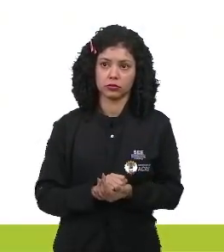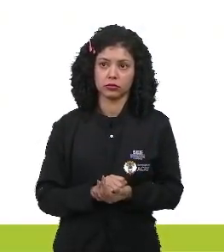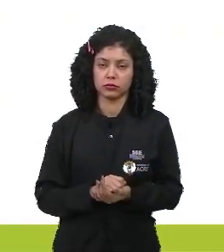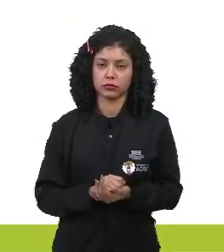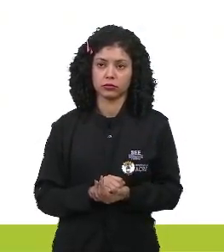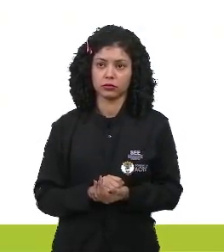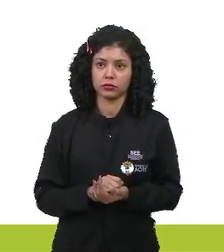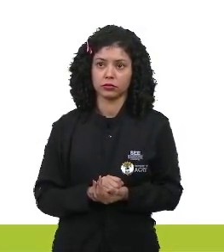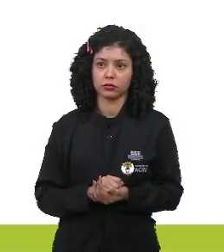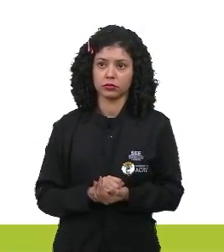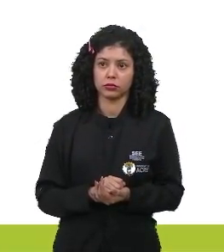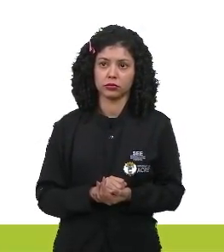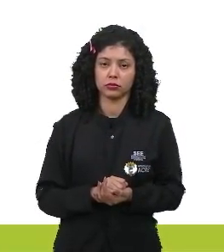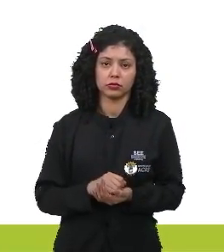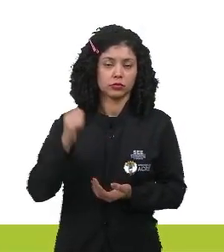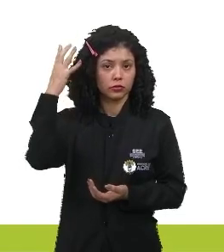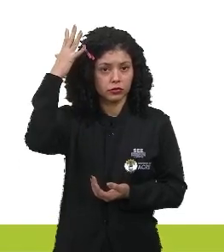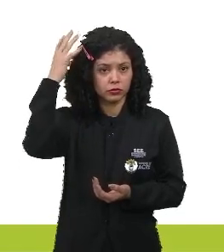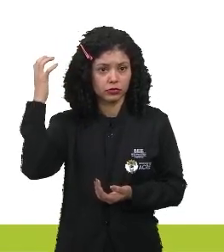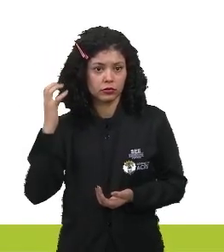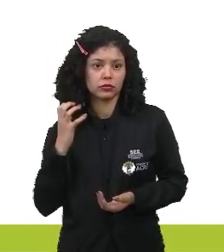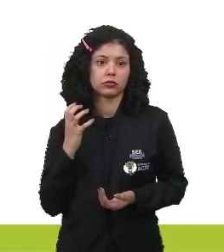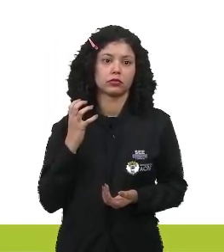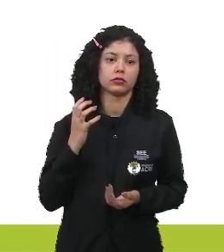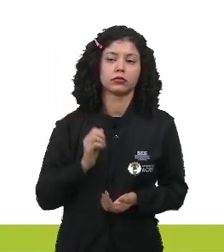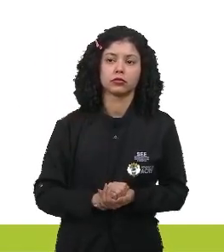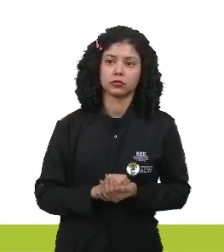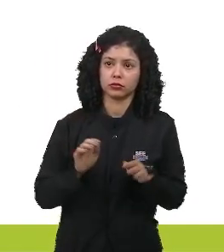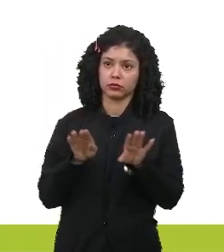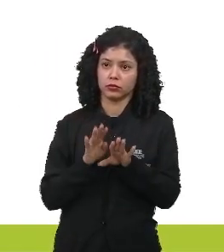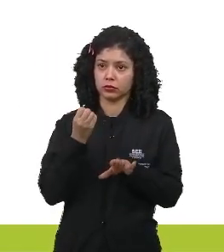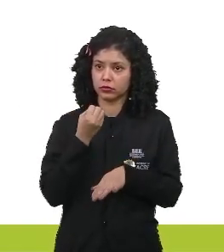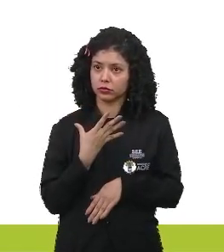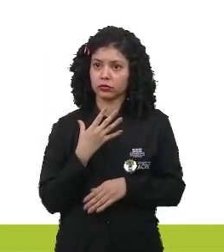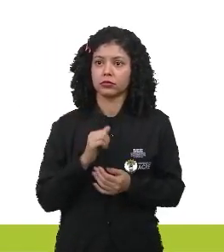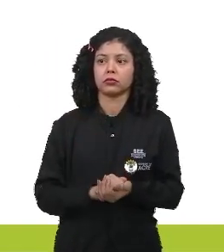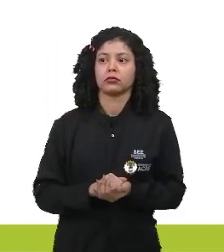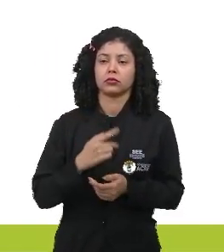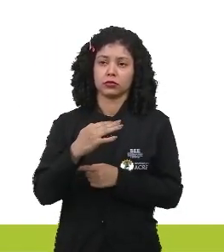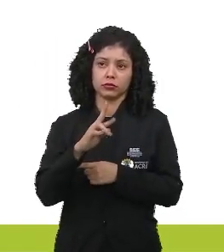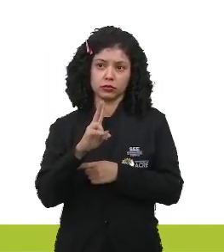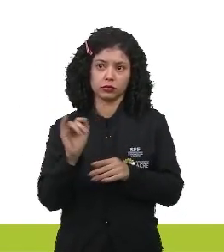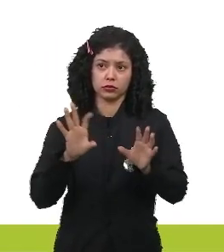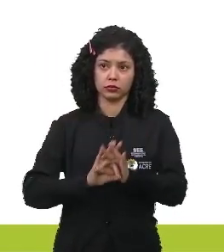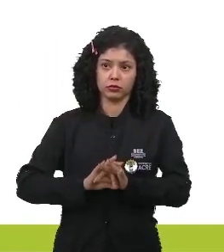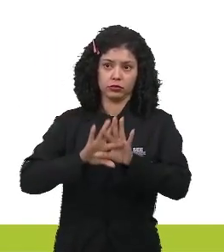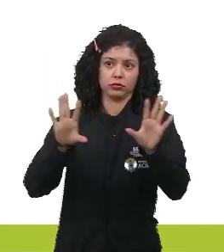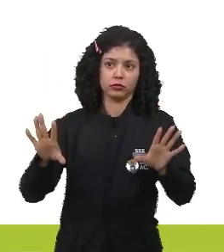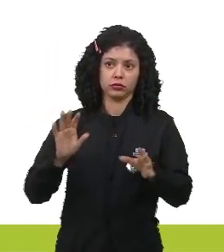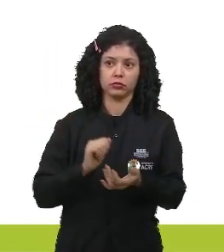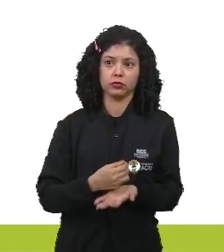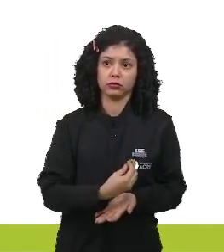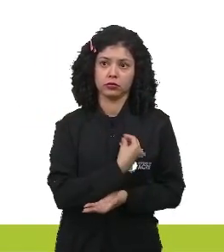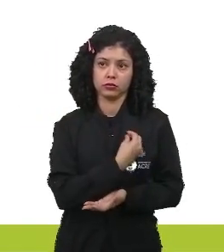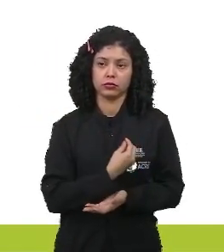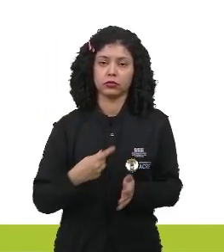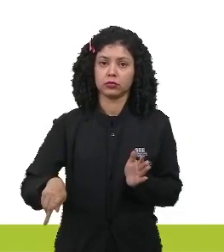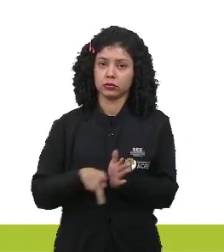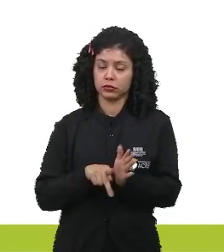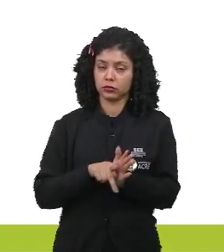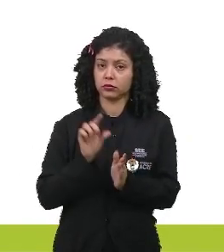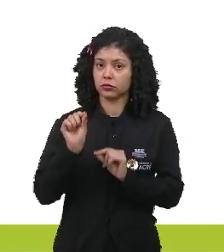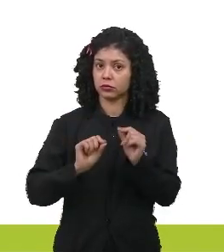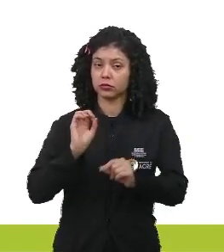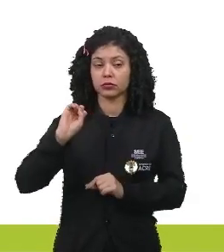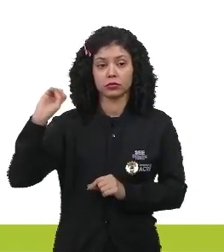John Jaques Russo ele vai dizer que bondade pureza Inocência liberdade e a vida ideal é o